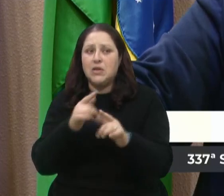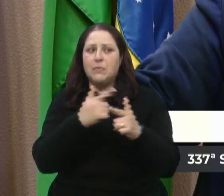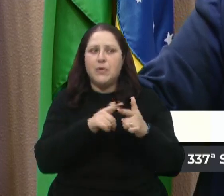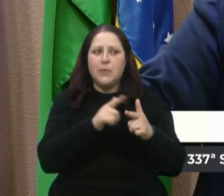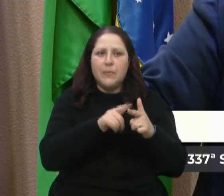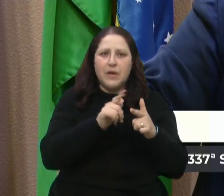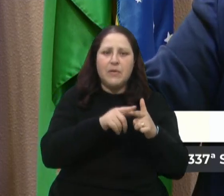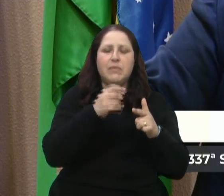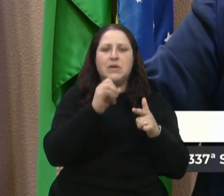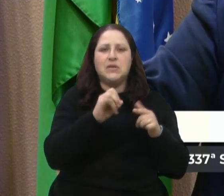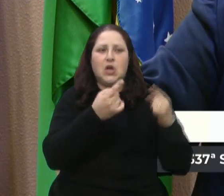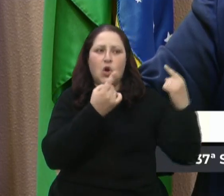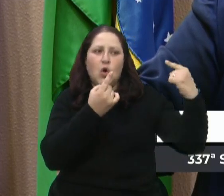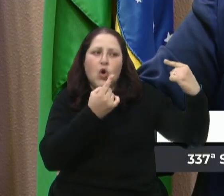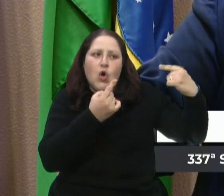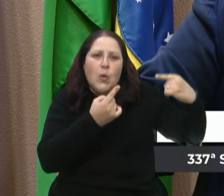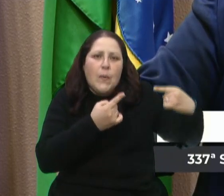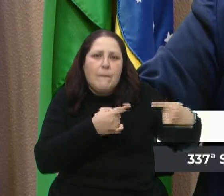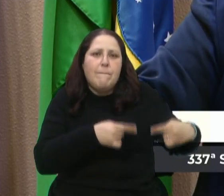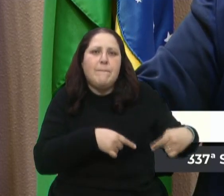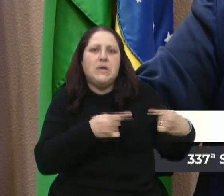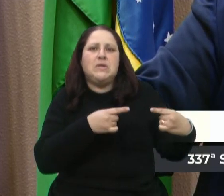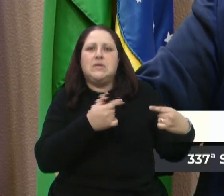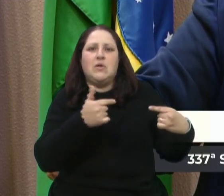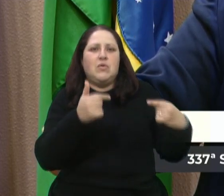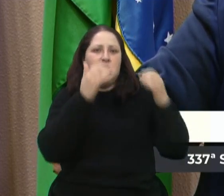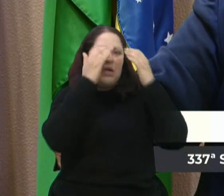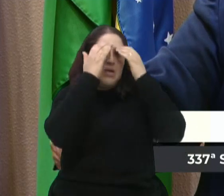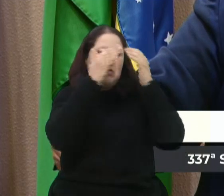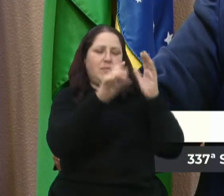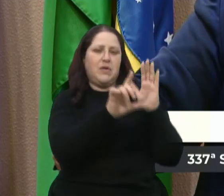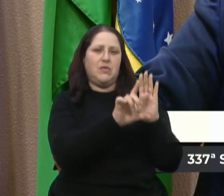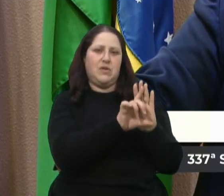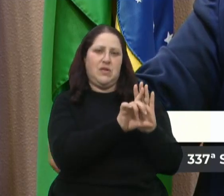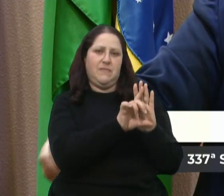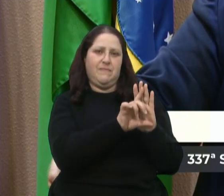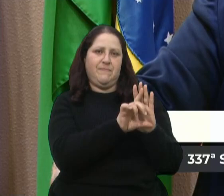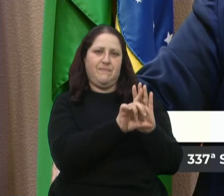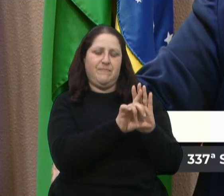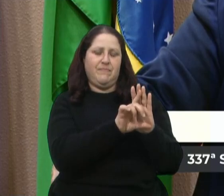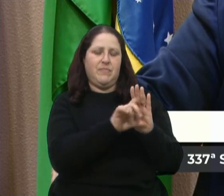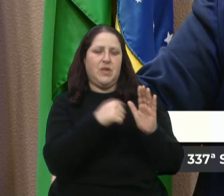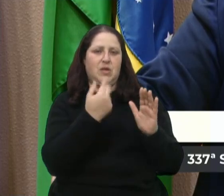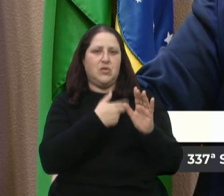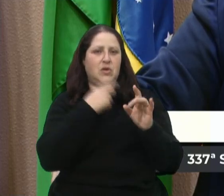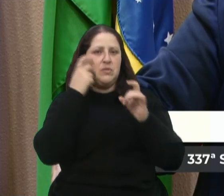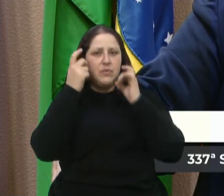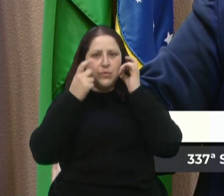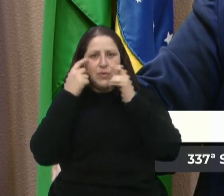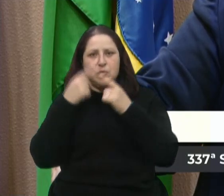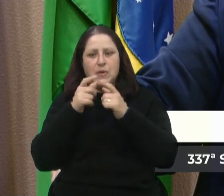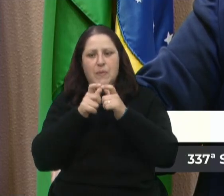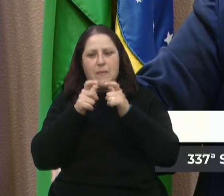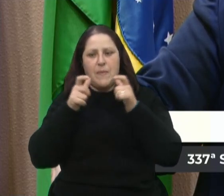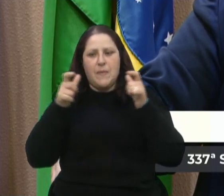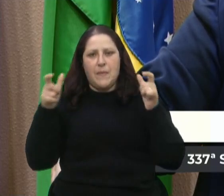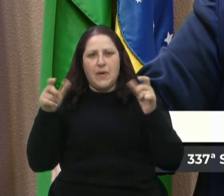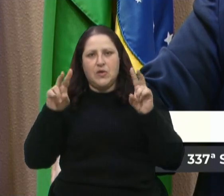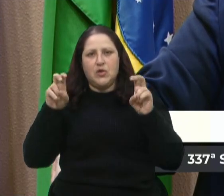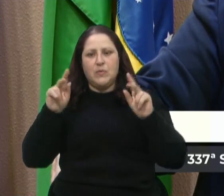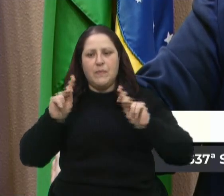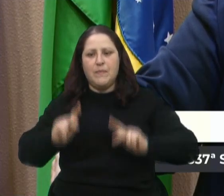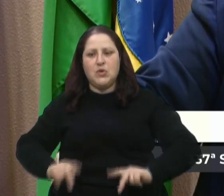registros que estão nos preocupando porque está aumentando essa situação da venda